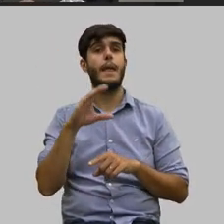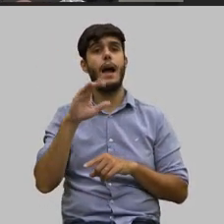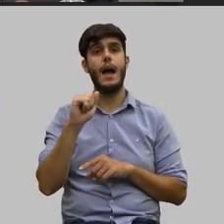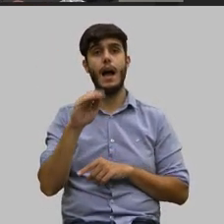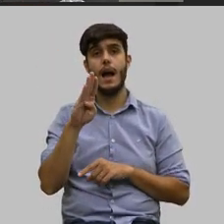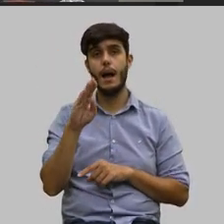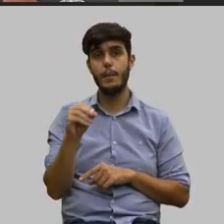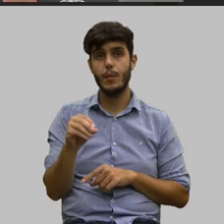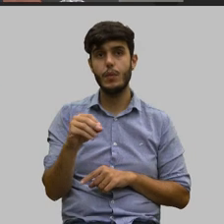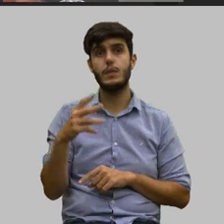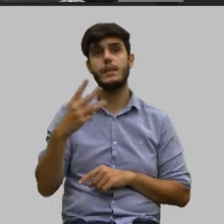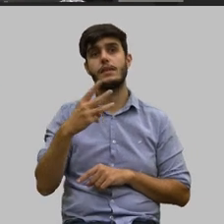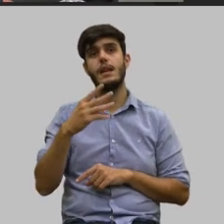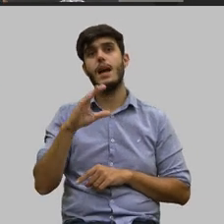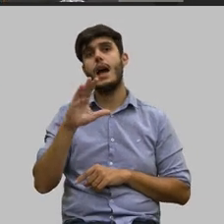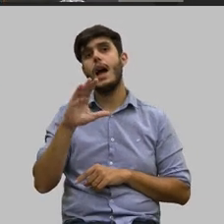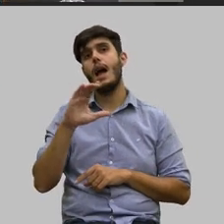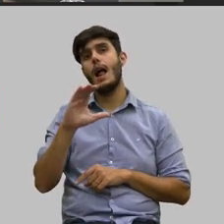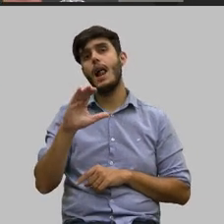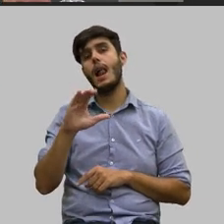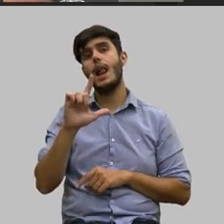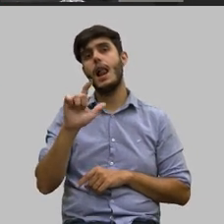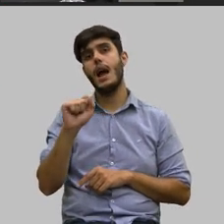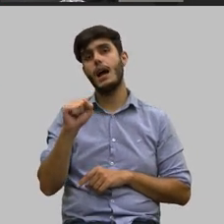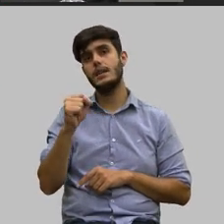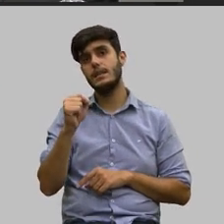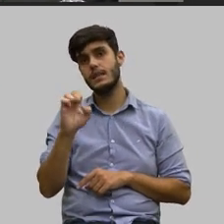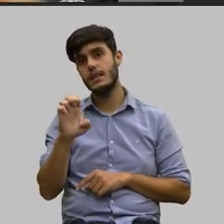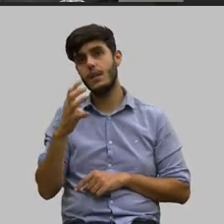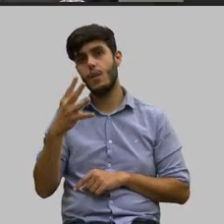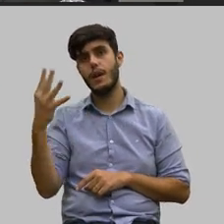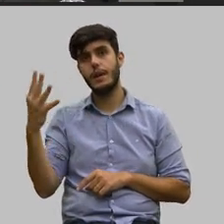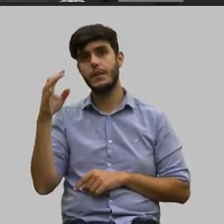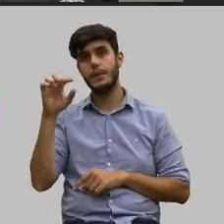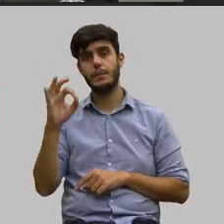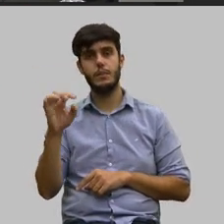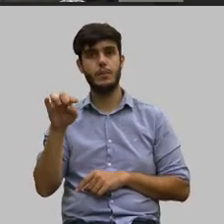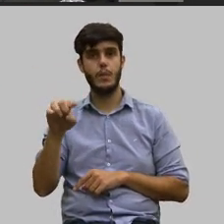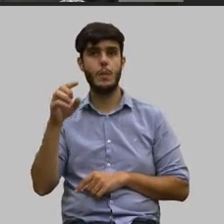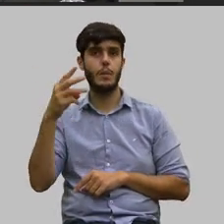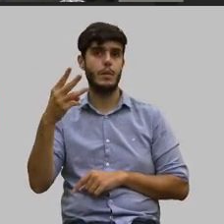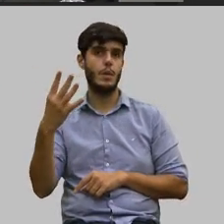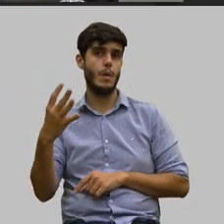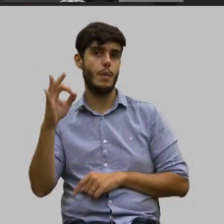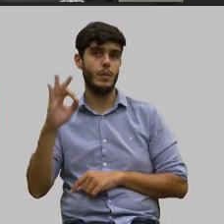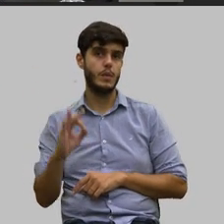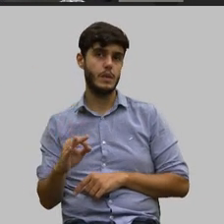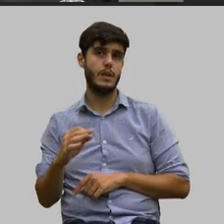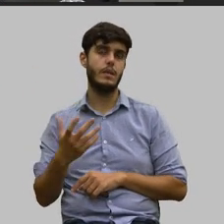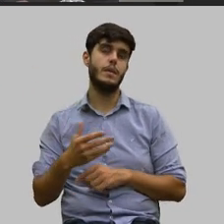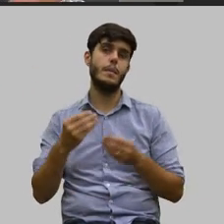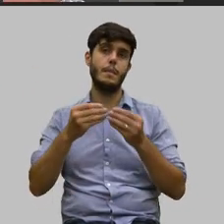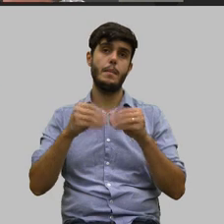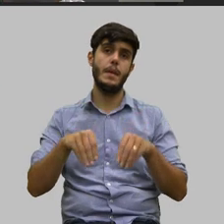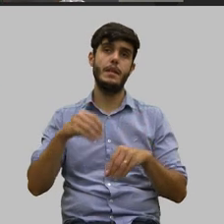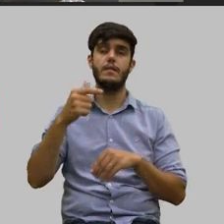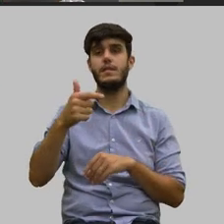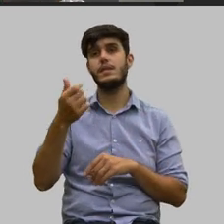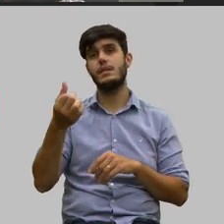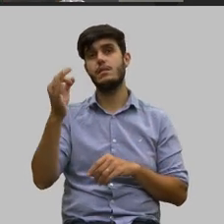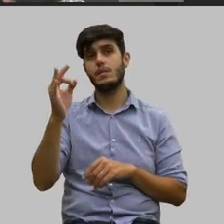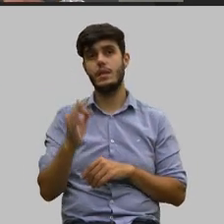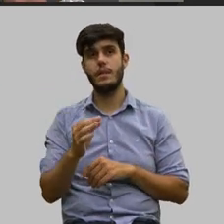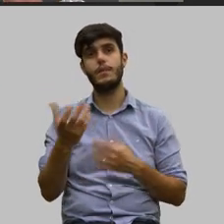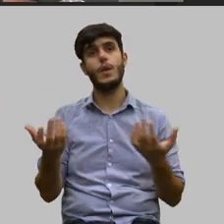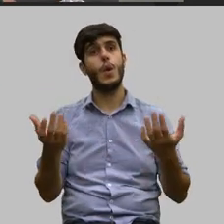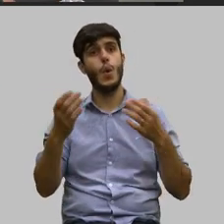44.34 Por que dá aí um efetivo um déficit de 26% com relação aos concursos